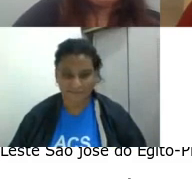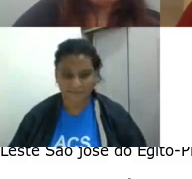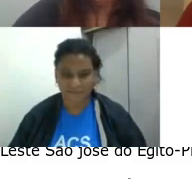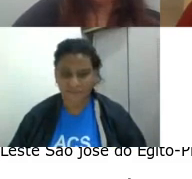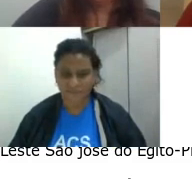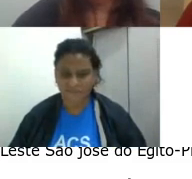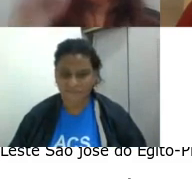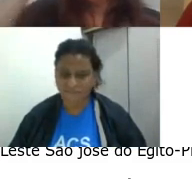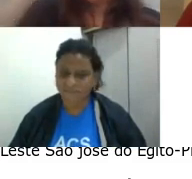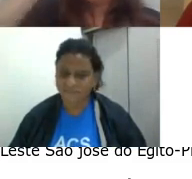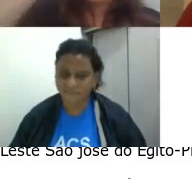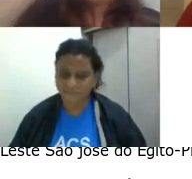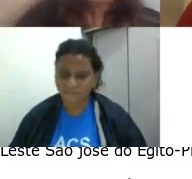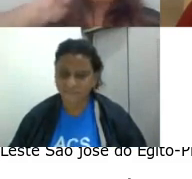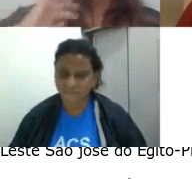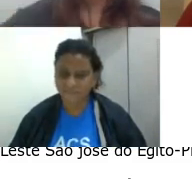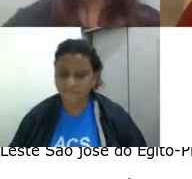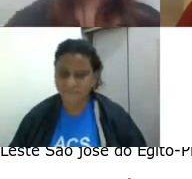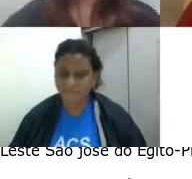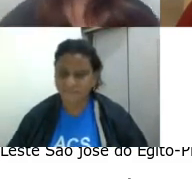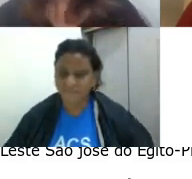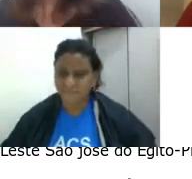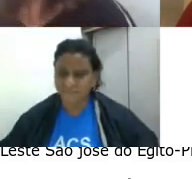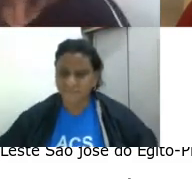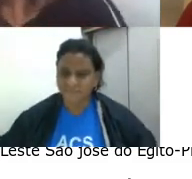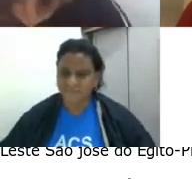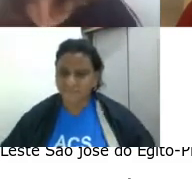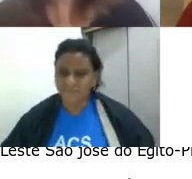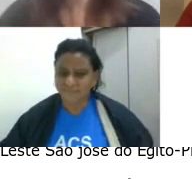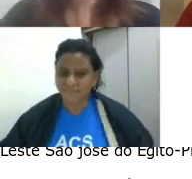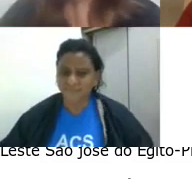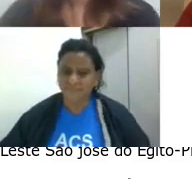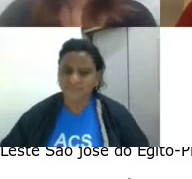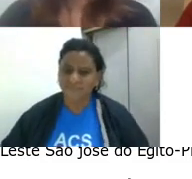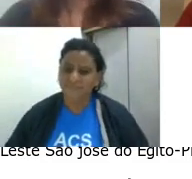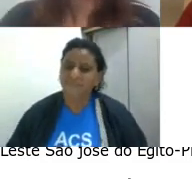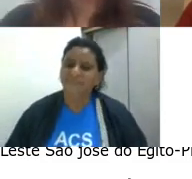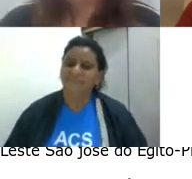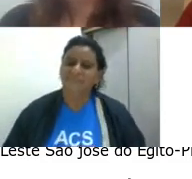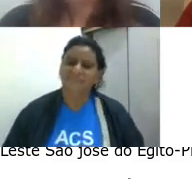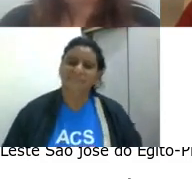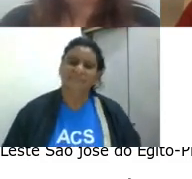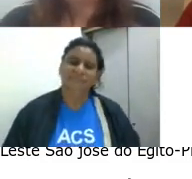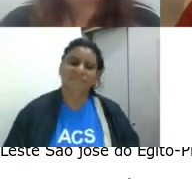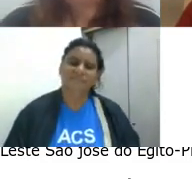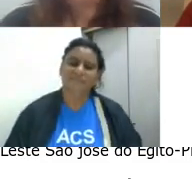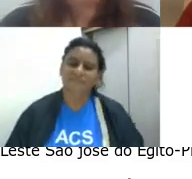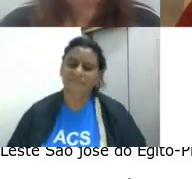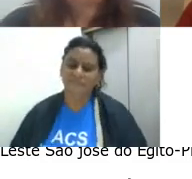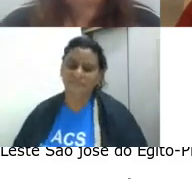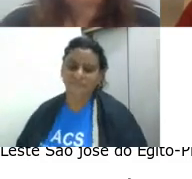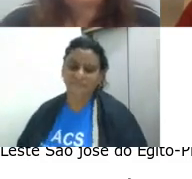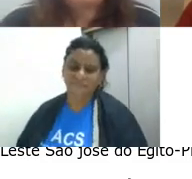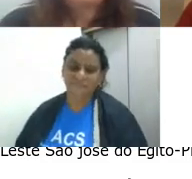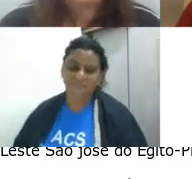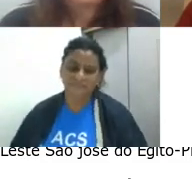eu ia passar para finalizar agora um vídeo para vocês que fala que traz um pouco do decoimento dos pacientes com tuberculose explica um pouco sobre